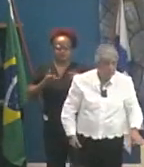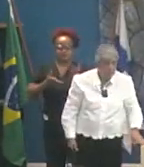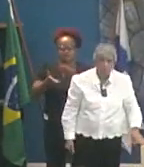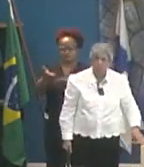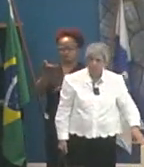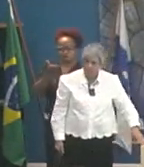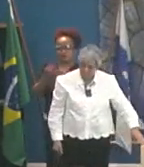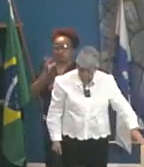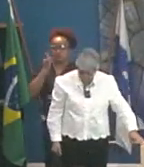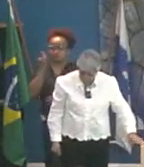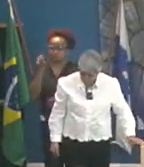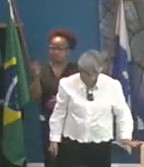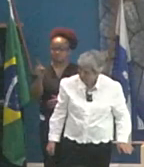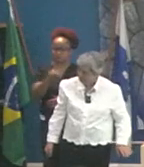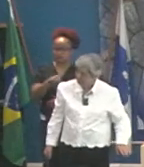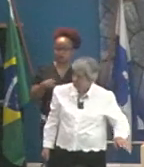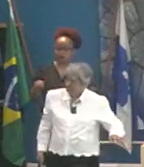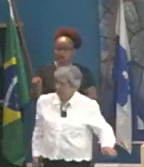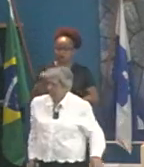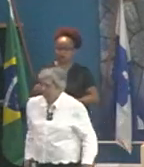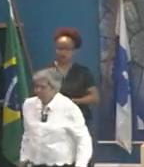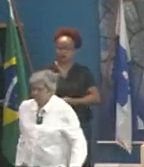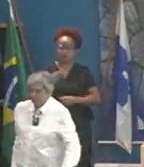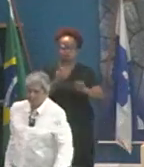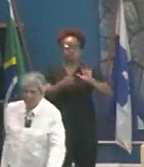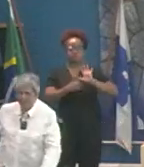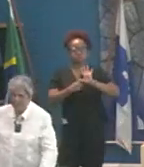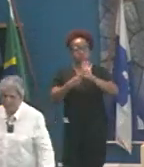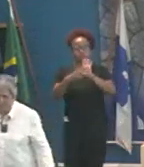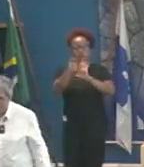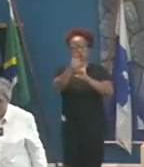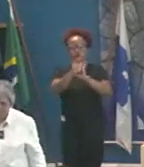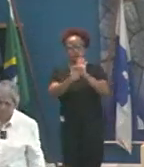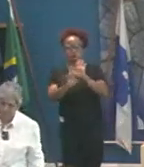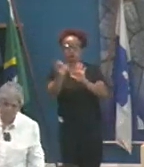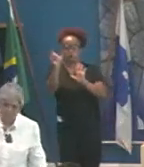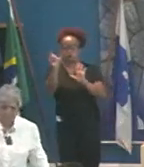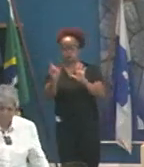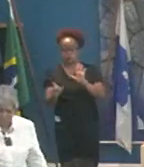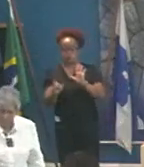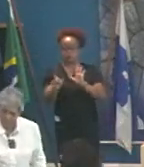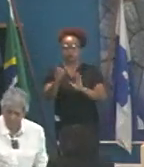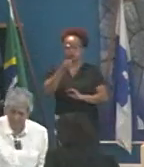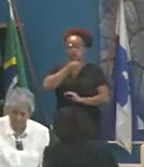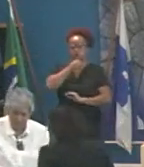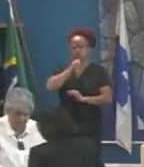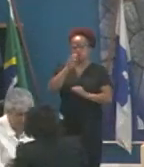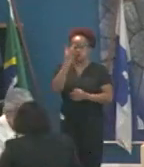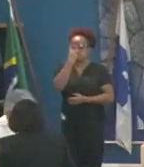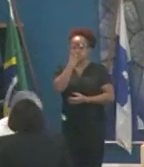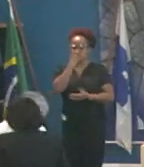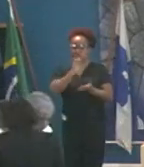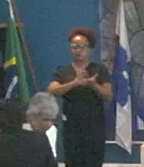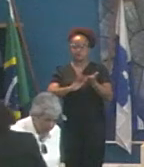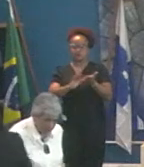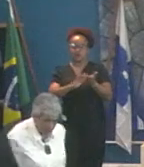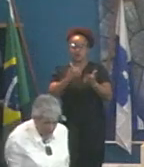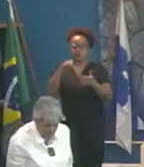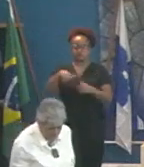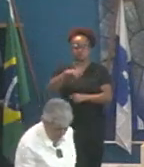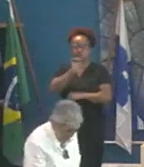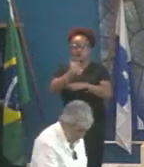todos vocês aqui no lançamento do Estatuto da Pessoa Idosa em Braille, aqui no Estado do Rio de